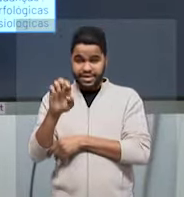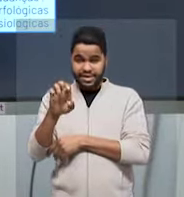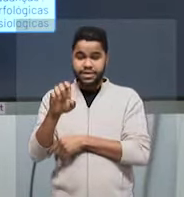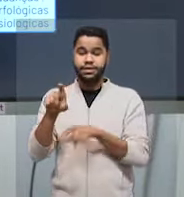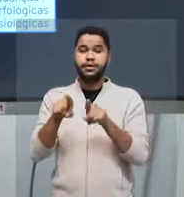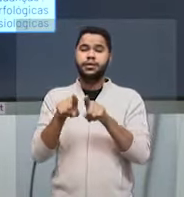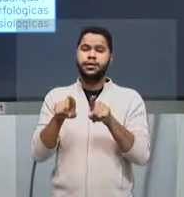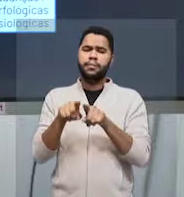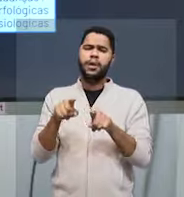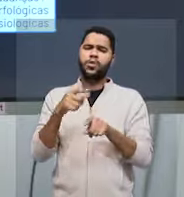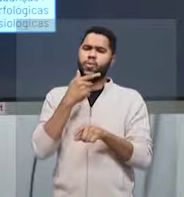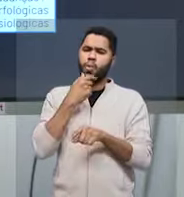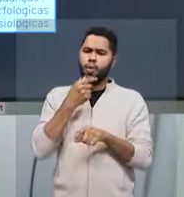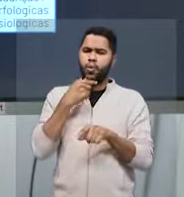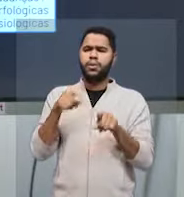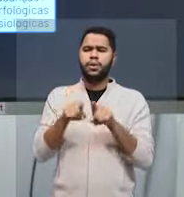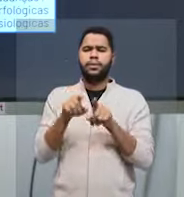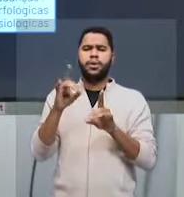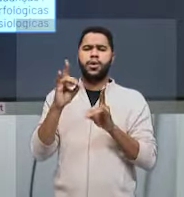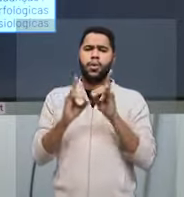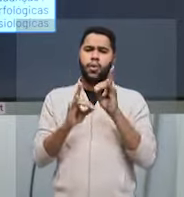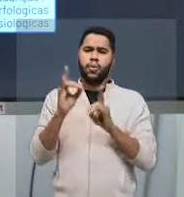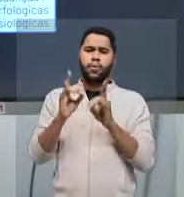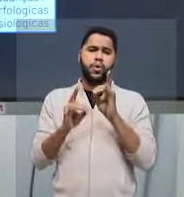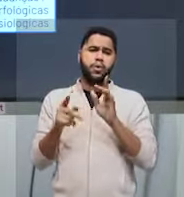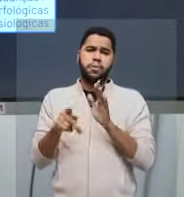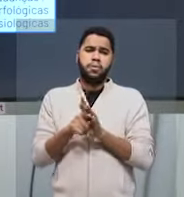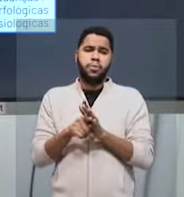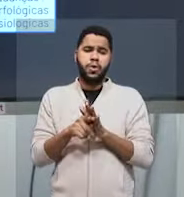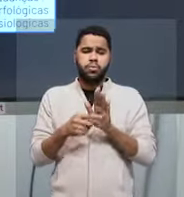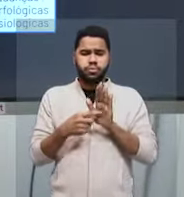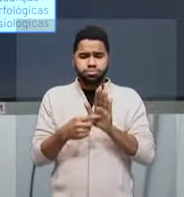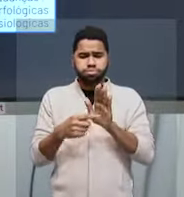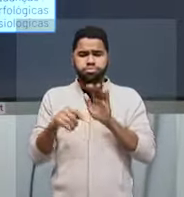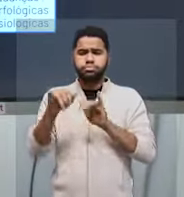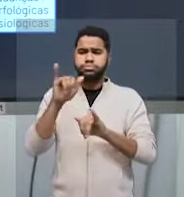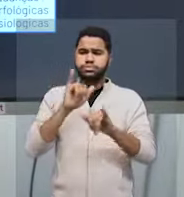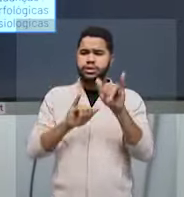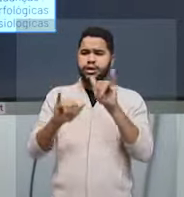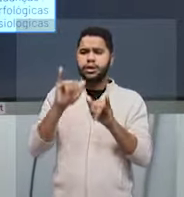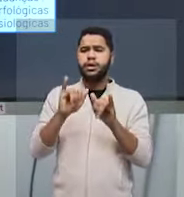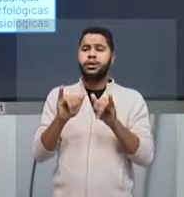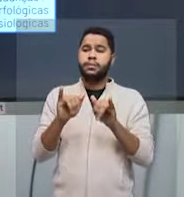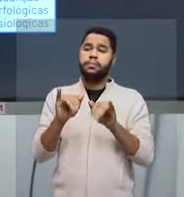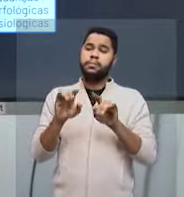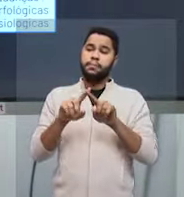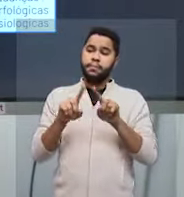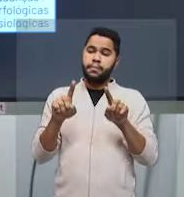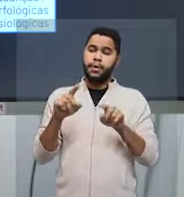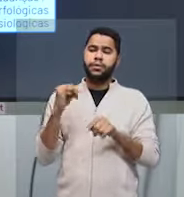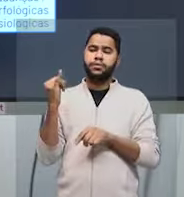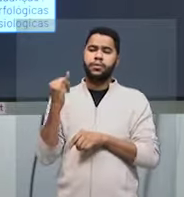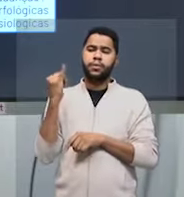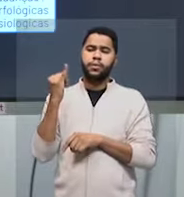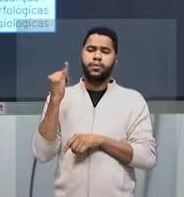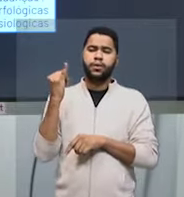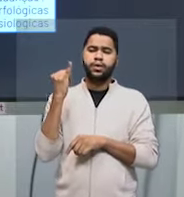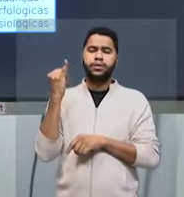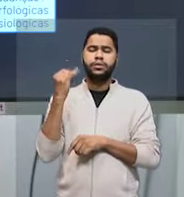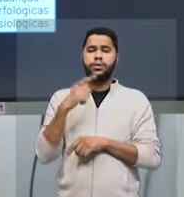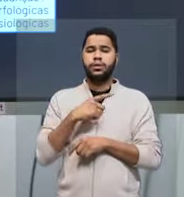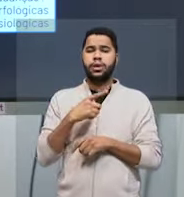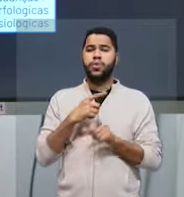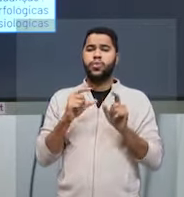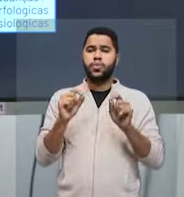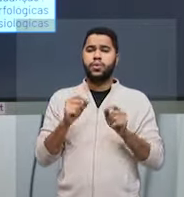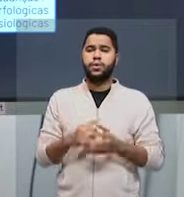envolver aí hormônios, tá, gente? Que é a linguagem aí química mais lenta, né, mas muito importante do organismo. Então eu tenho aqui,